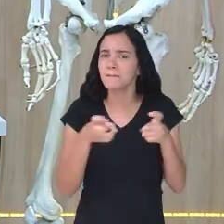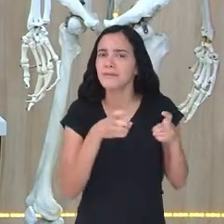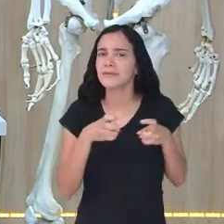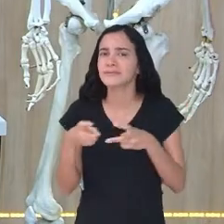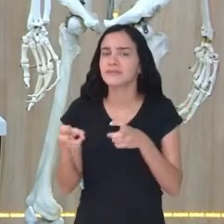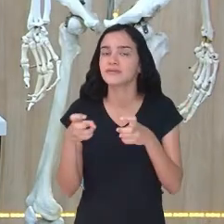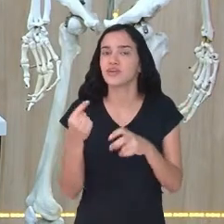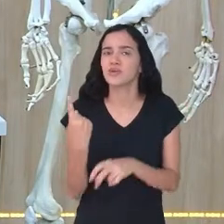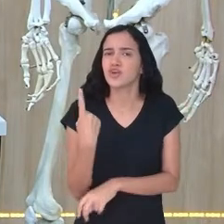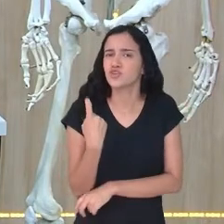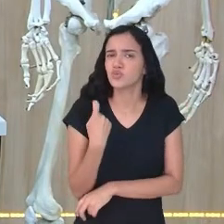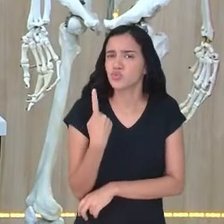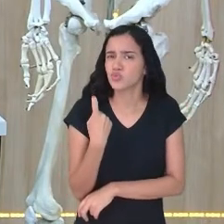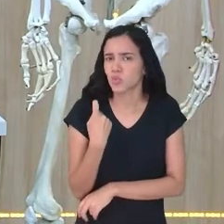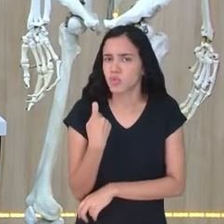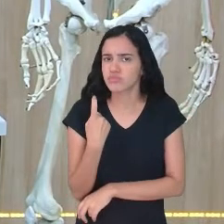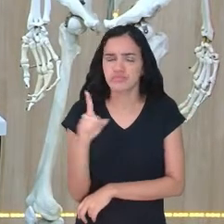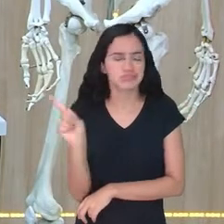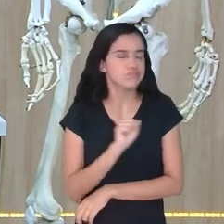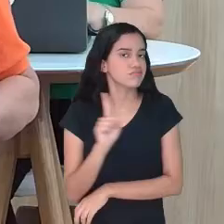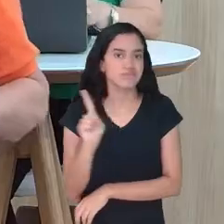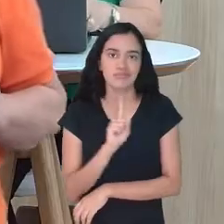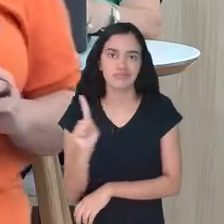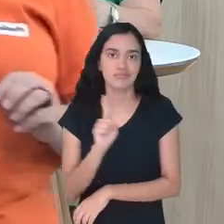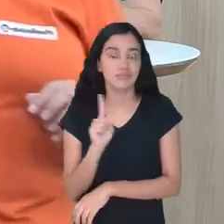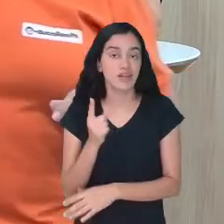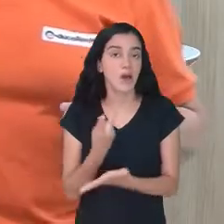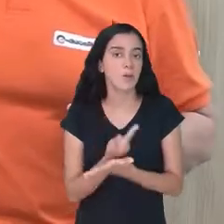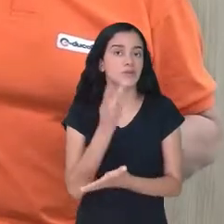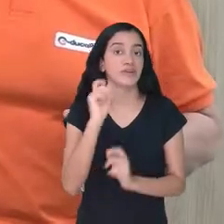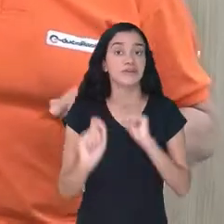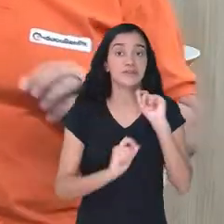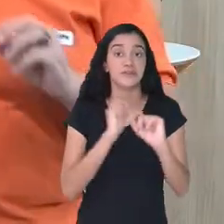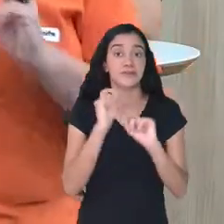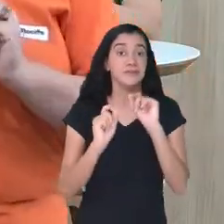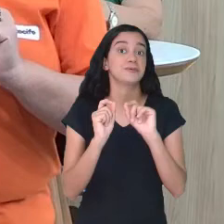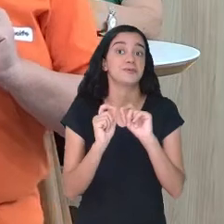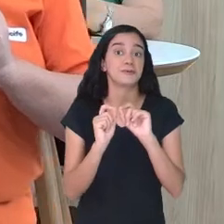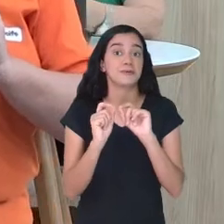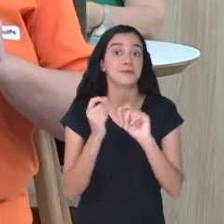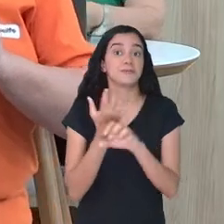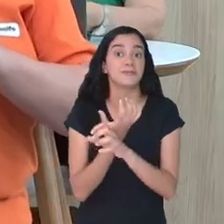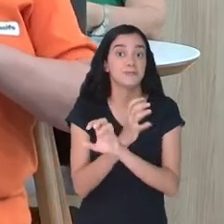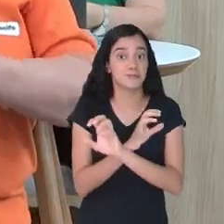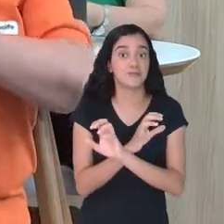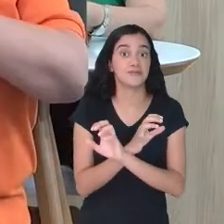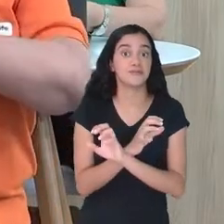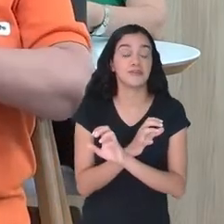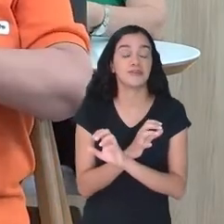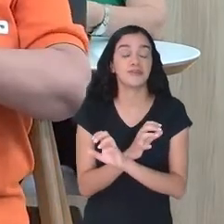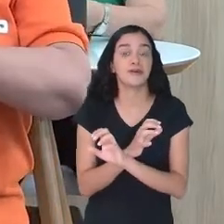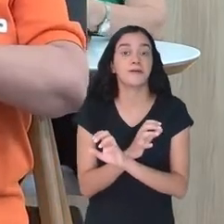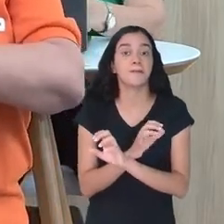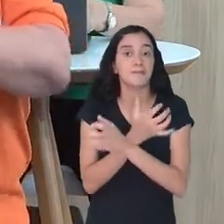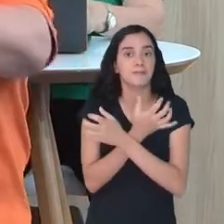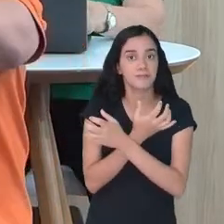ele sozinho, ele não dava conta. Não é? O que é que vai acontecer aqui com o esqueleto em relação aí